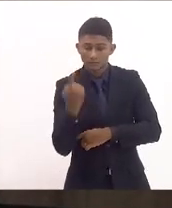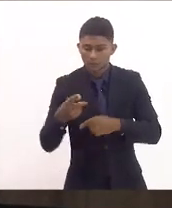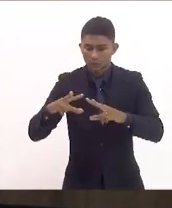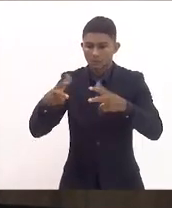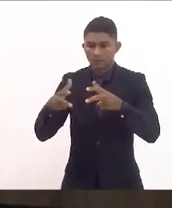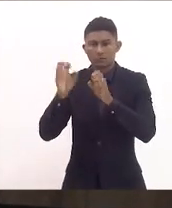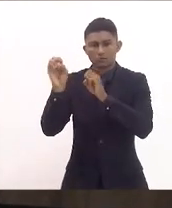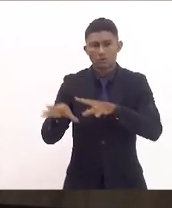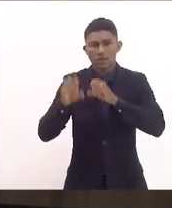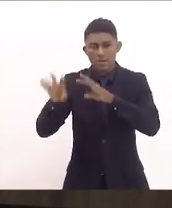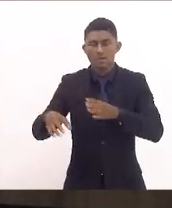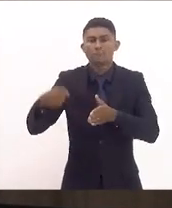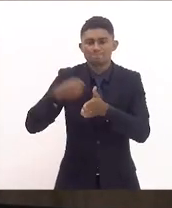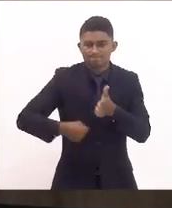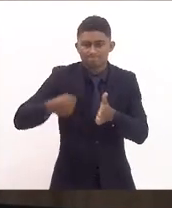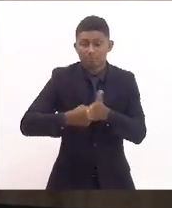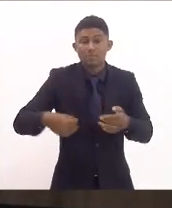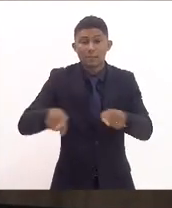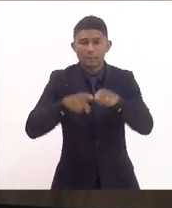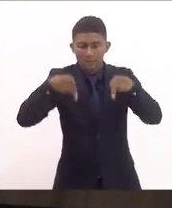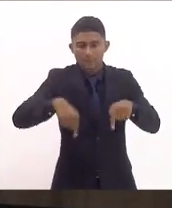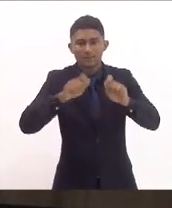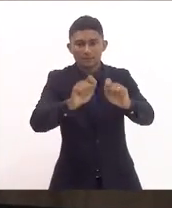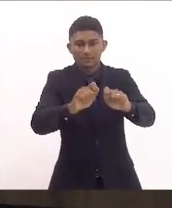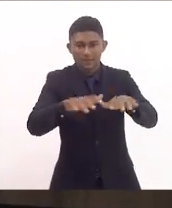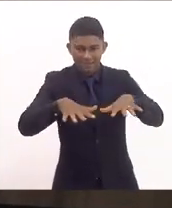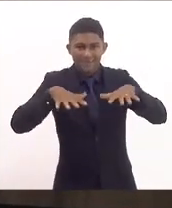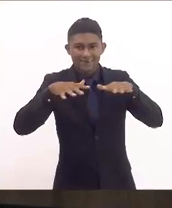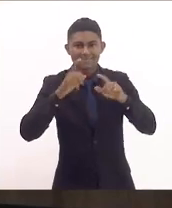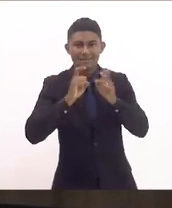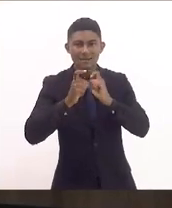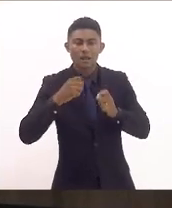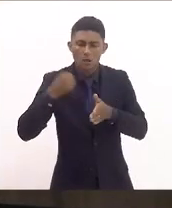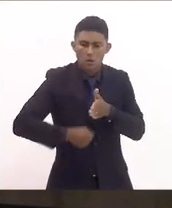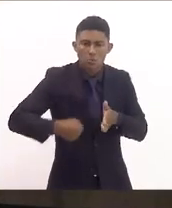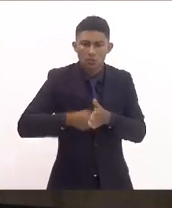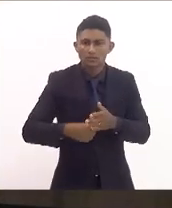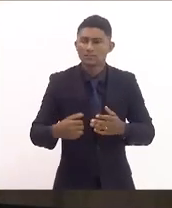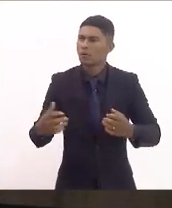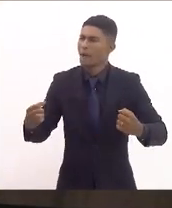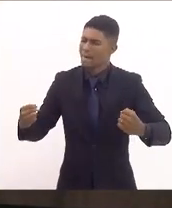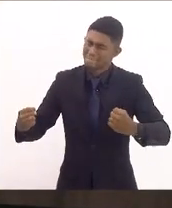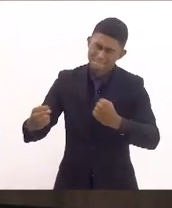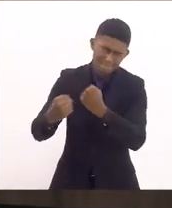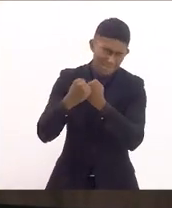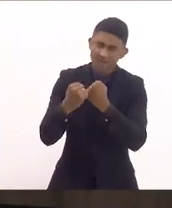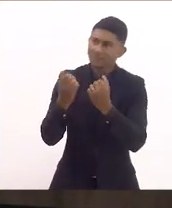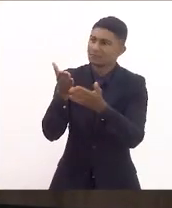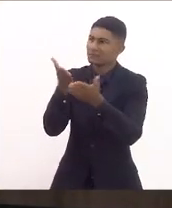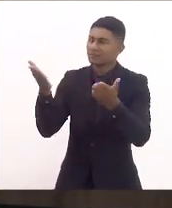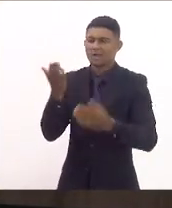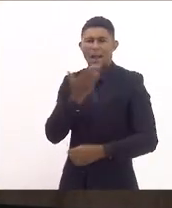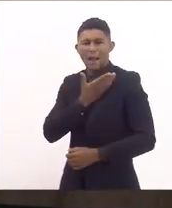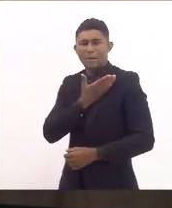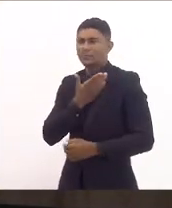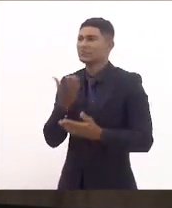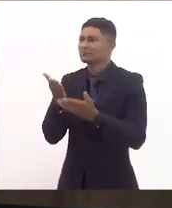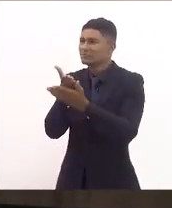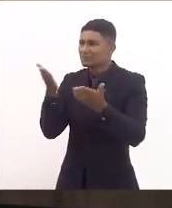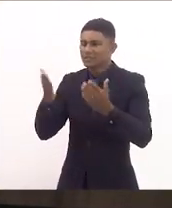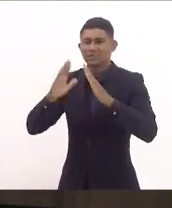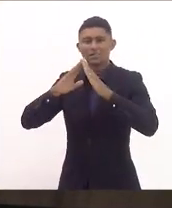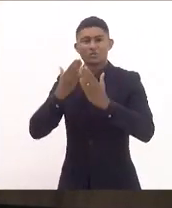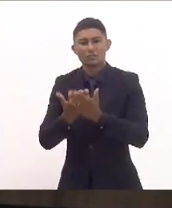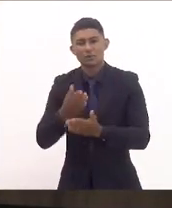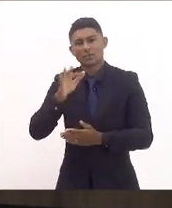e aí os que a gente tem lutado aqui no plenário então fica o nosso abraço aos companheiros e companheiras colegas